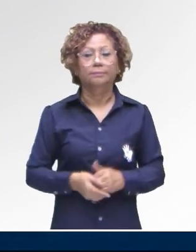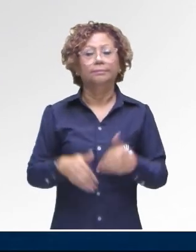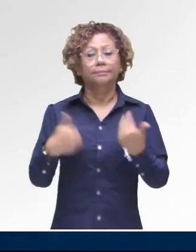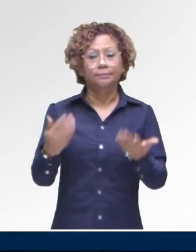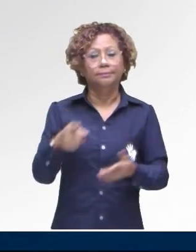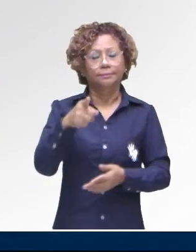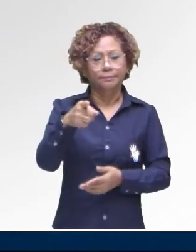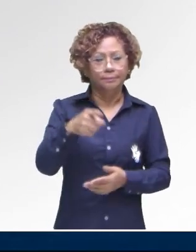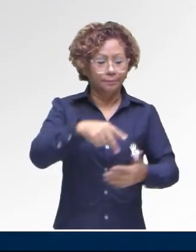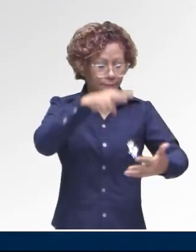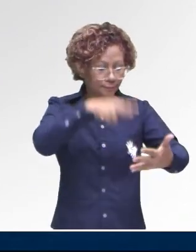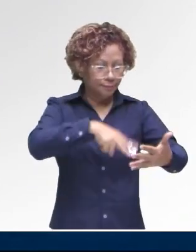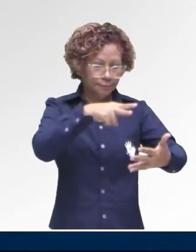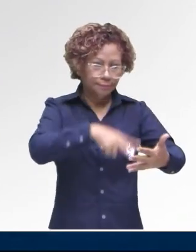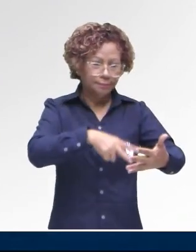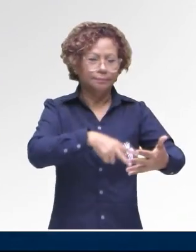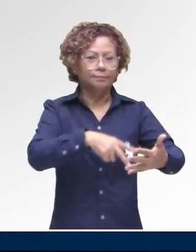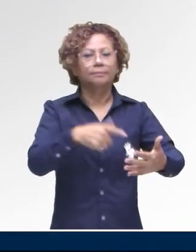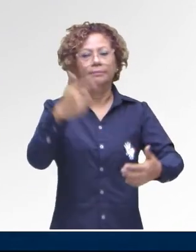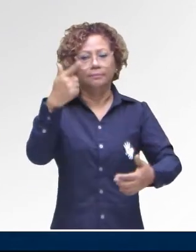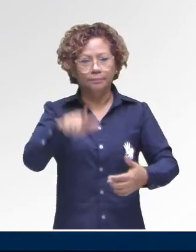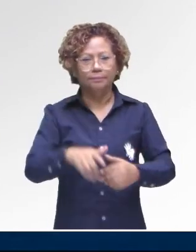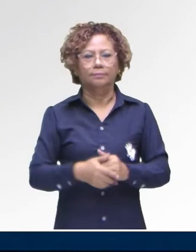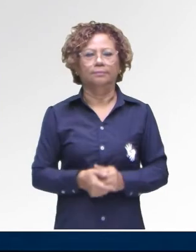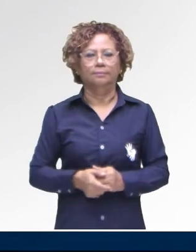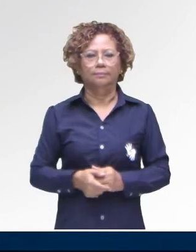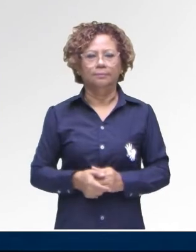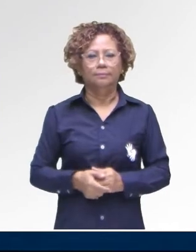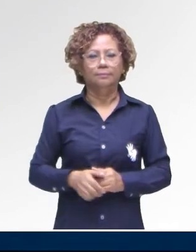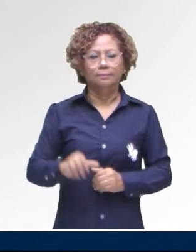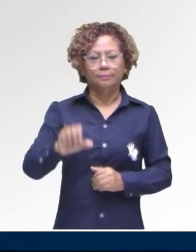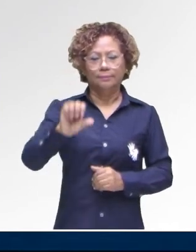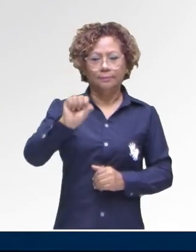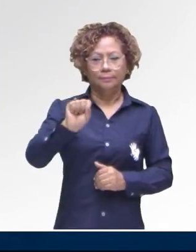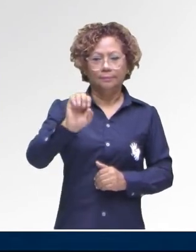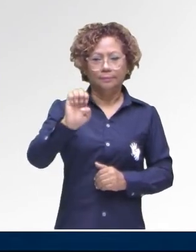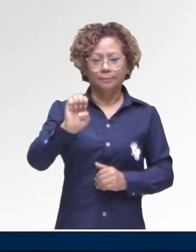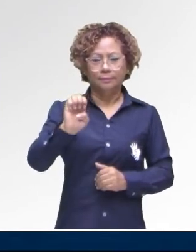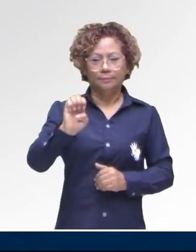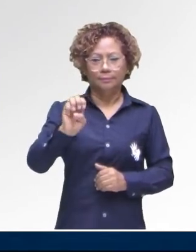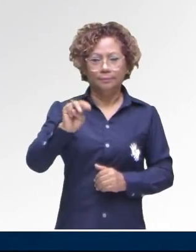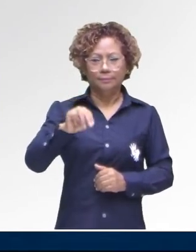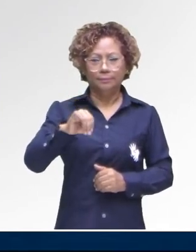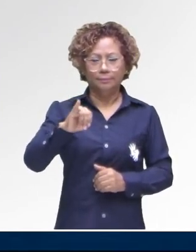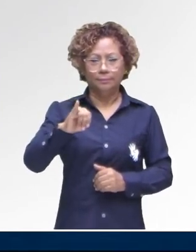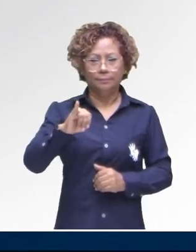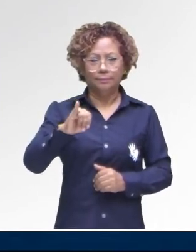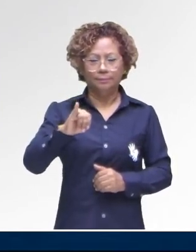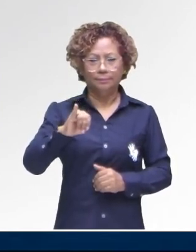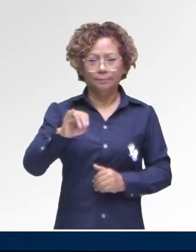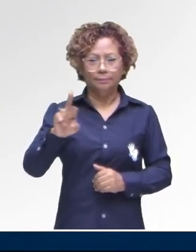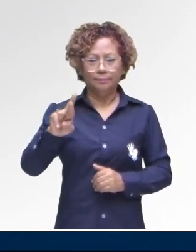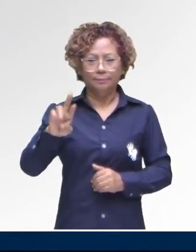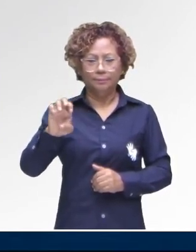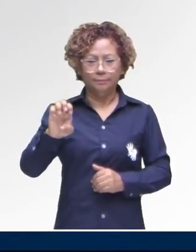lendo novamente. Uma semirreta é uma linha que apresenta somente uma direção e sentido,